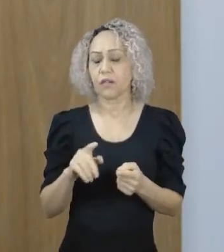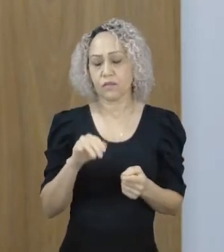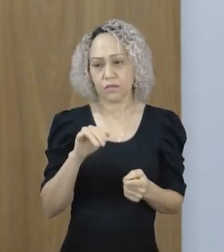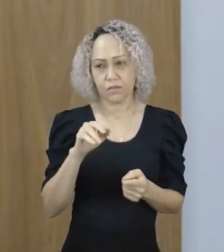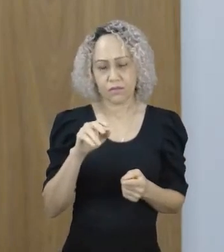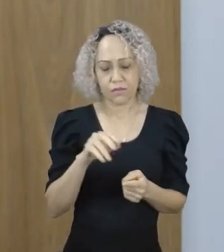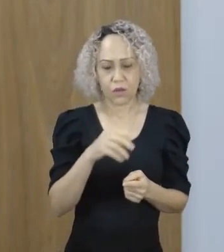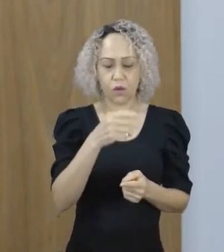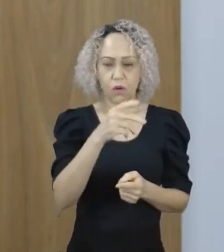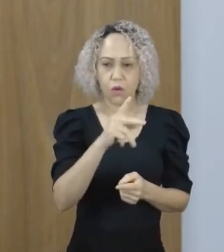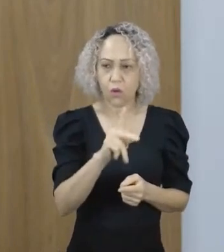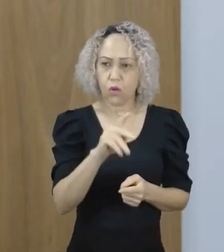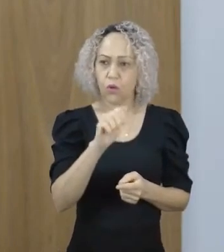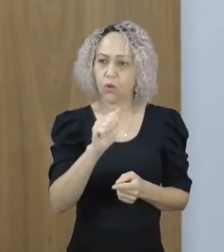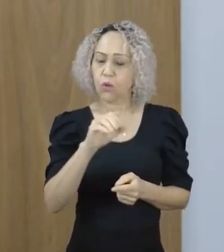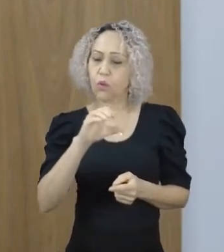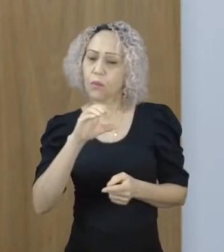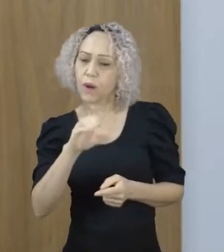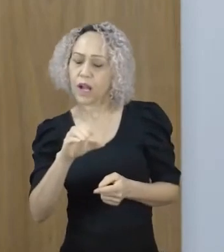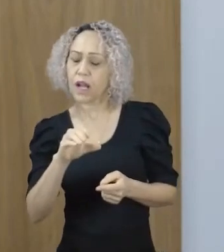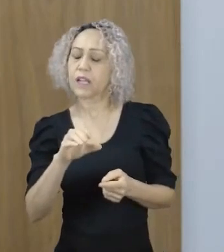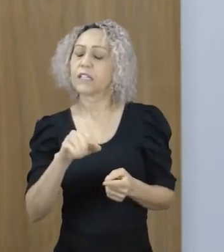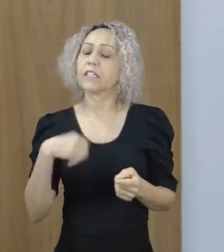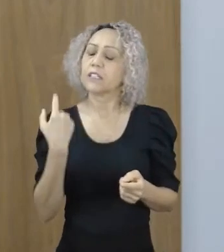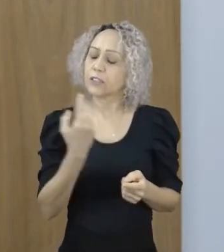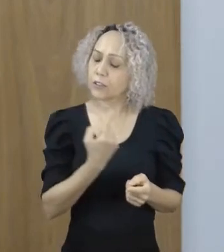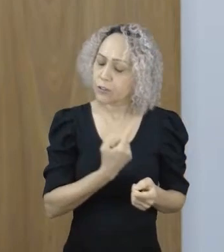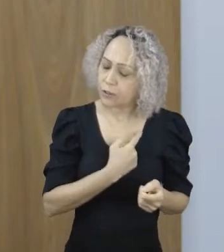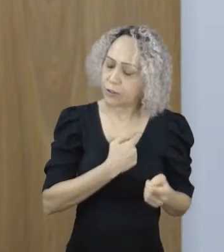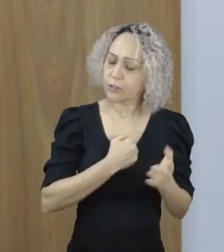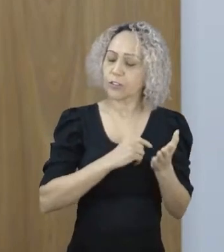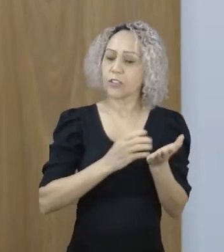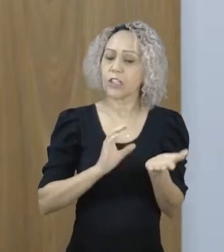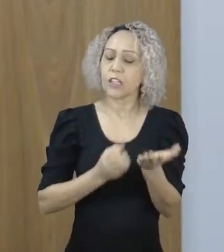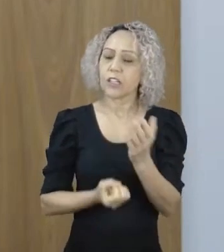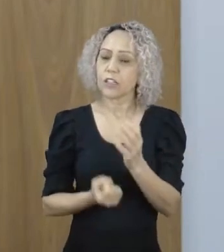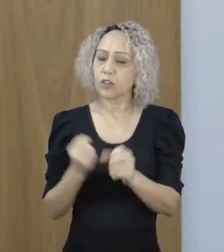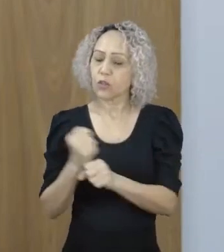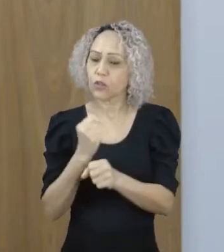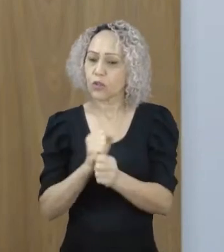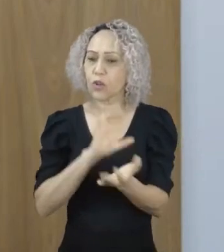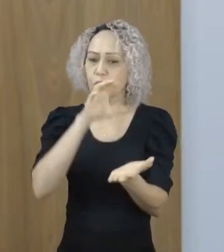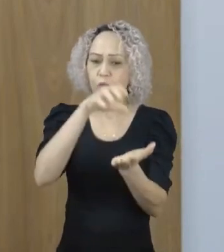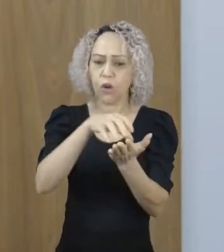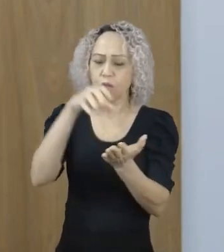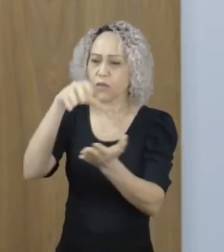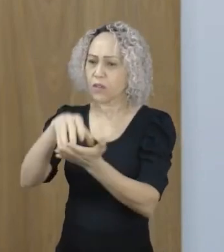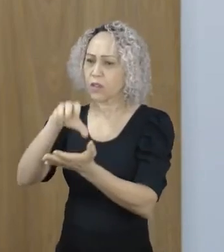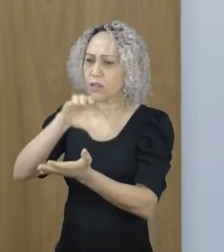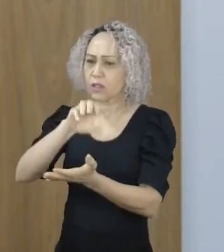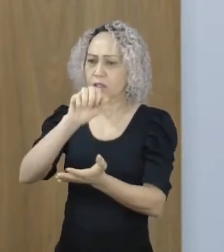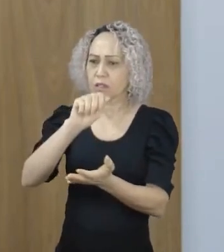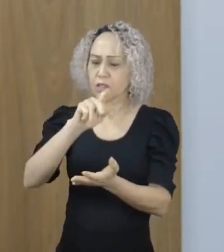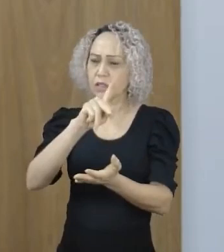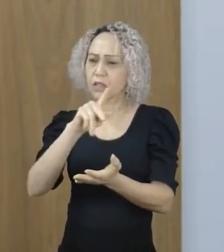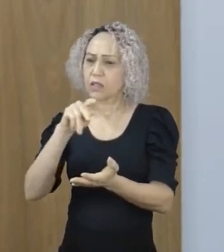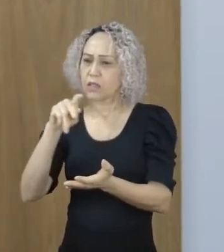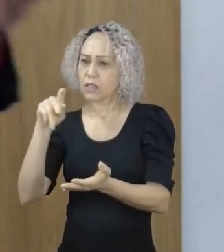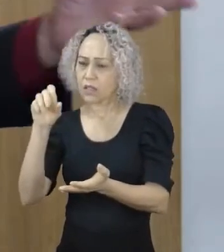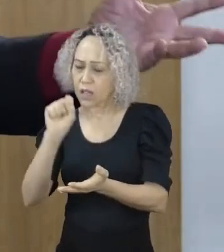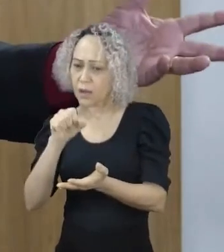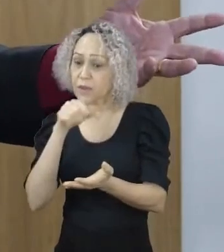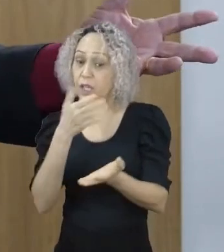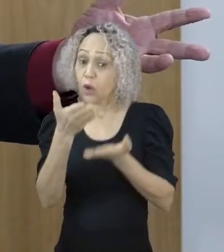novos CAPs, Centros de Atenção Psicossocial, novos centros de reabilitação, novas maternidades. Então nós saímos